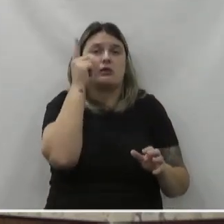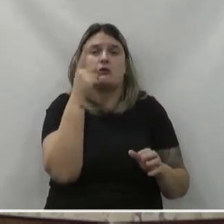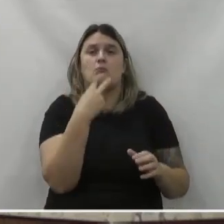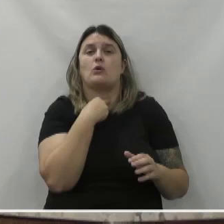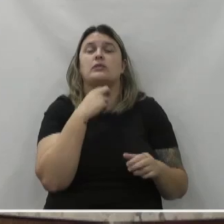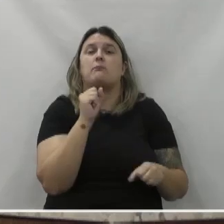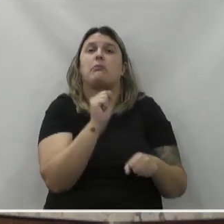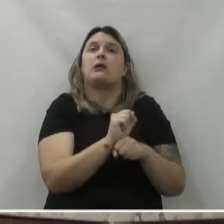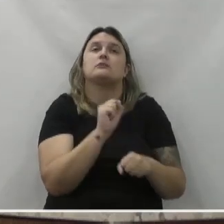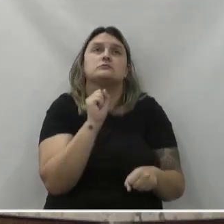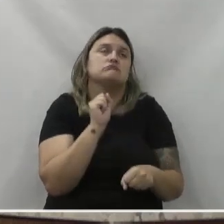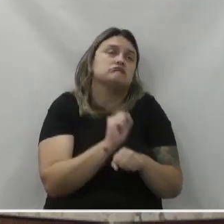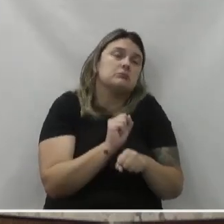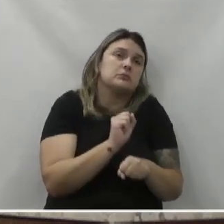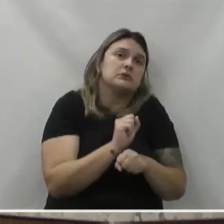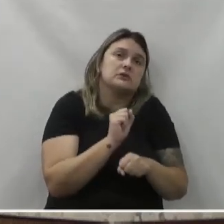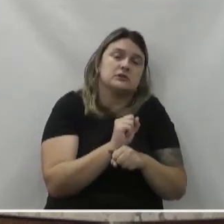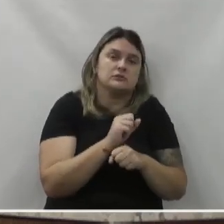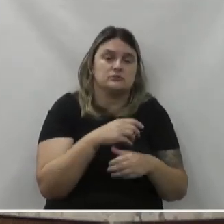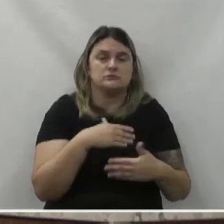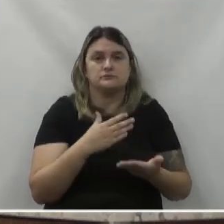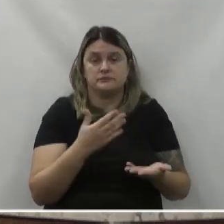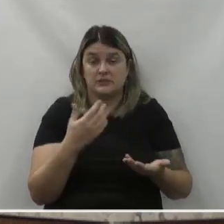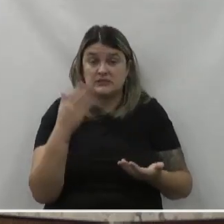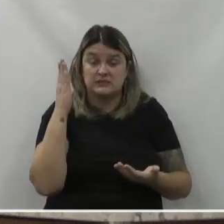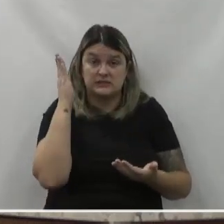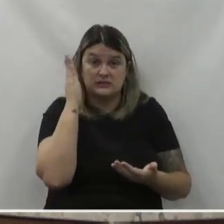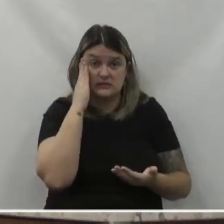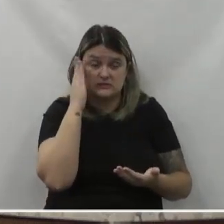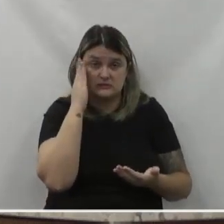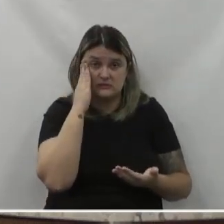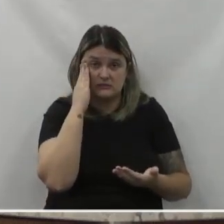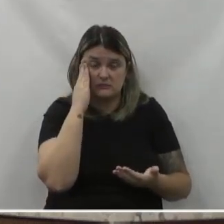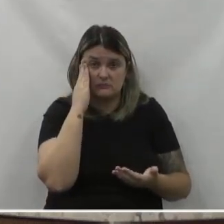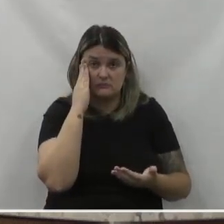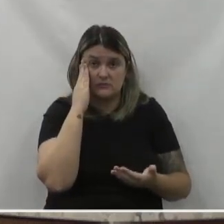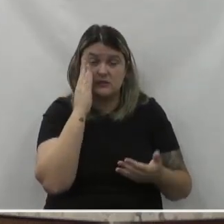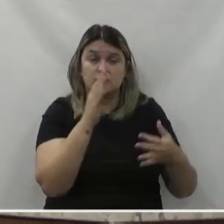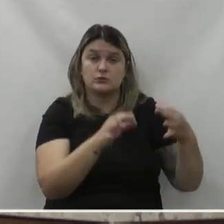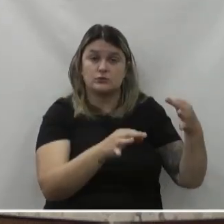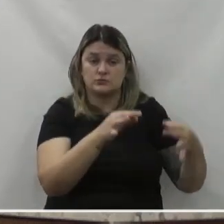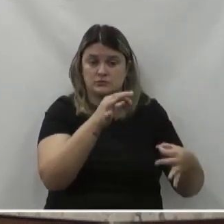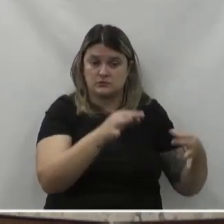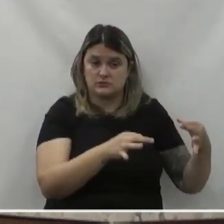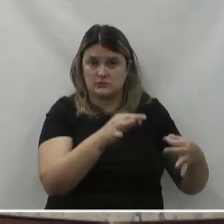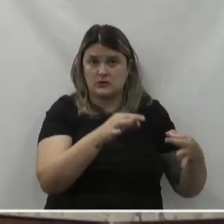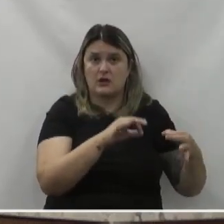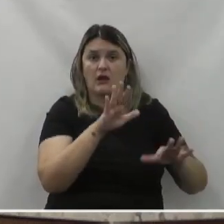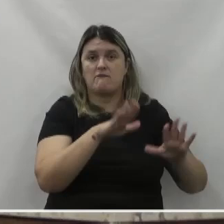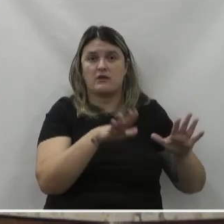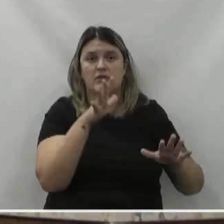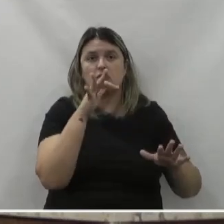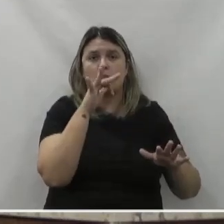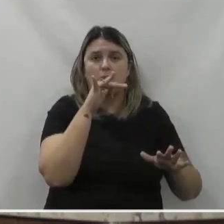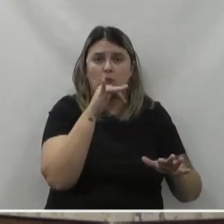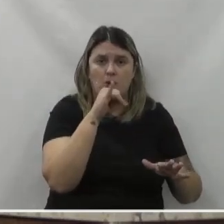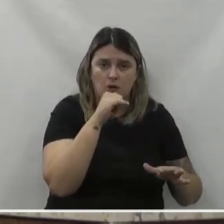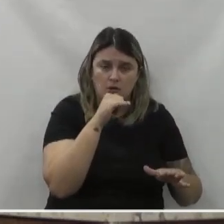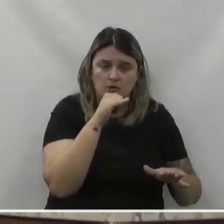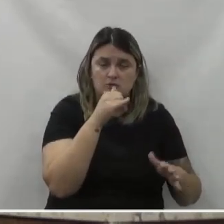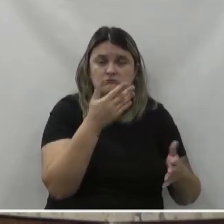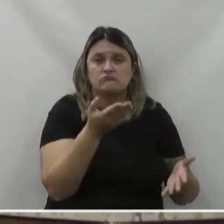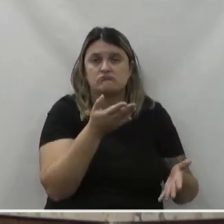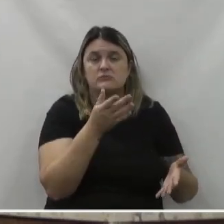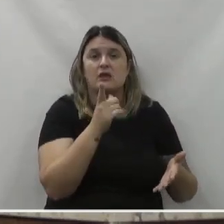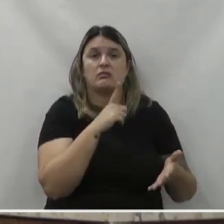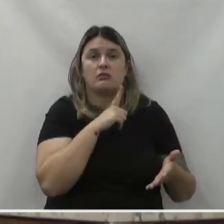à mercê aí dessa situação. A gente sabe como que a justiça, às vezes, é demorada e daí